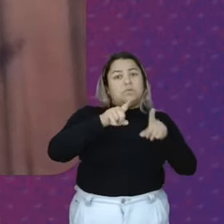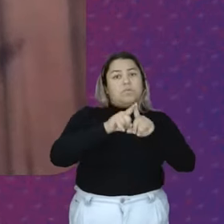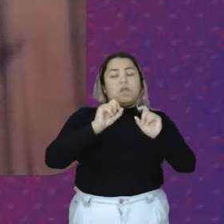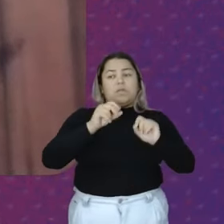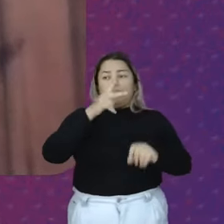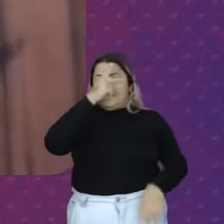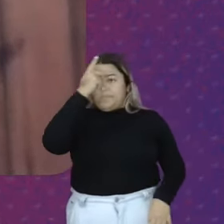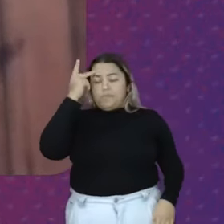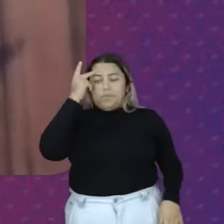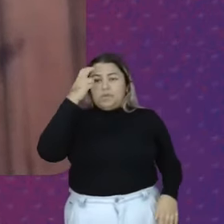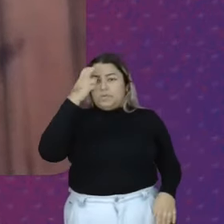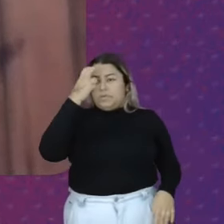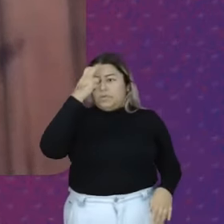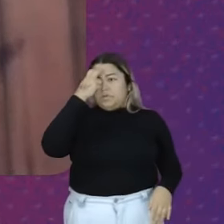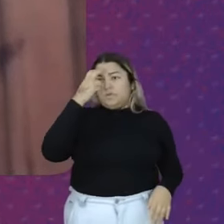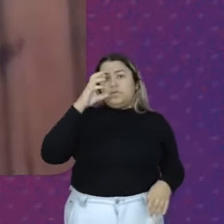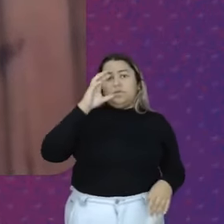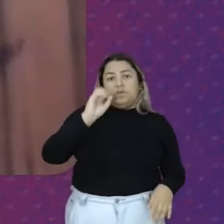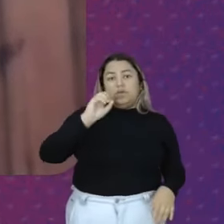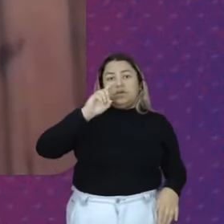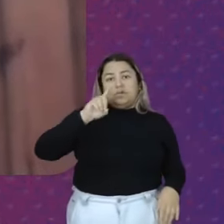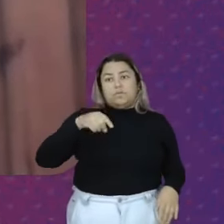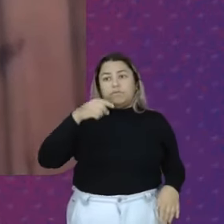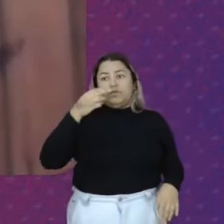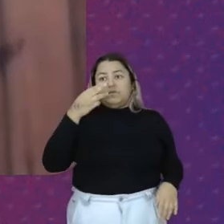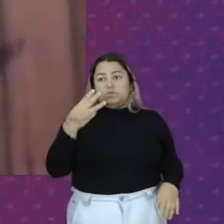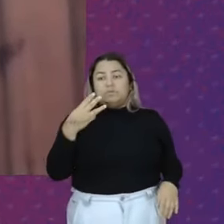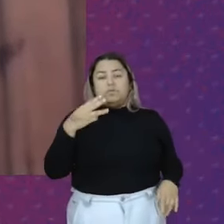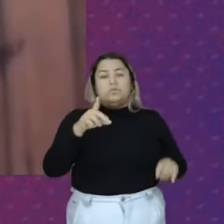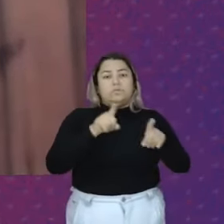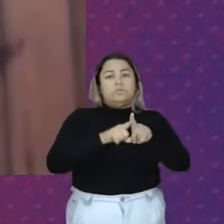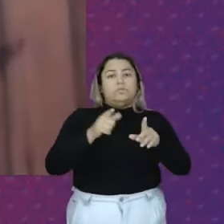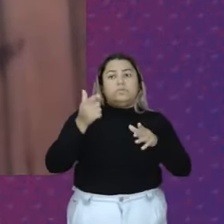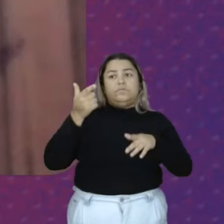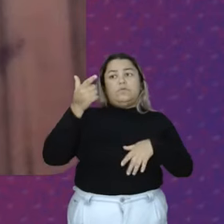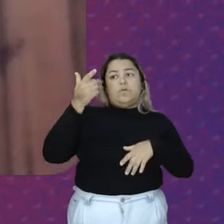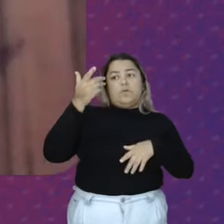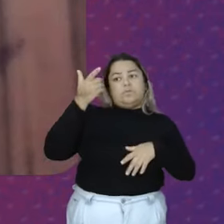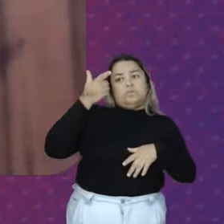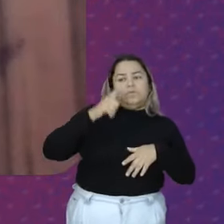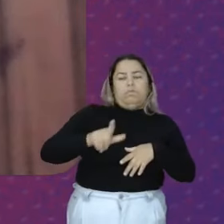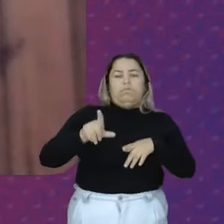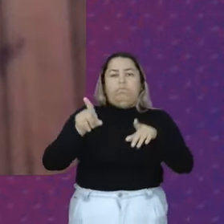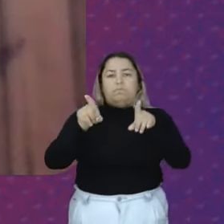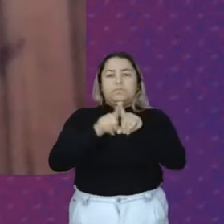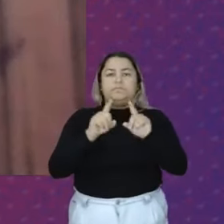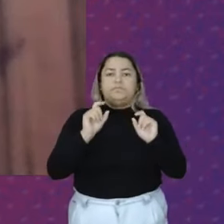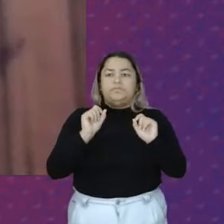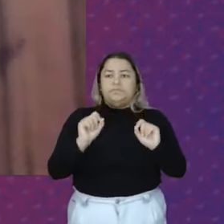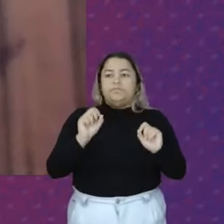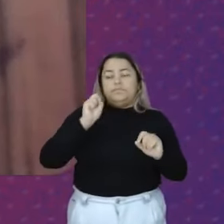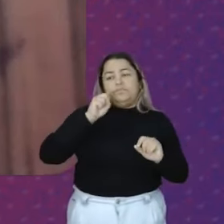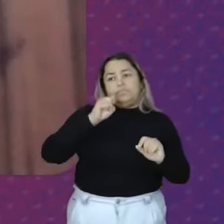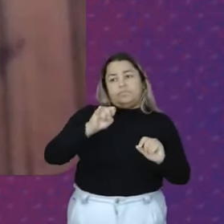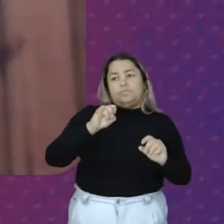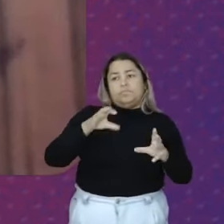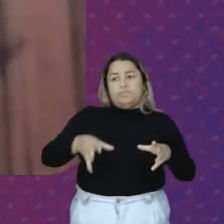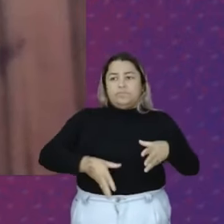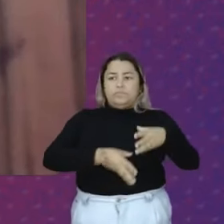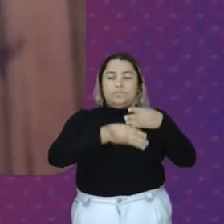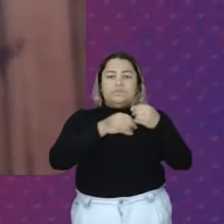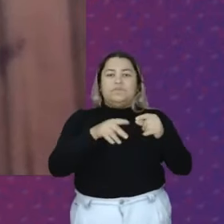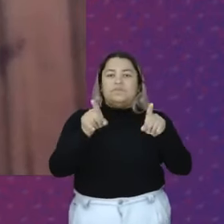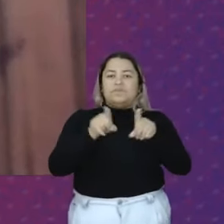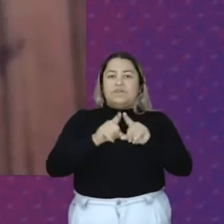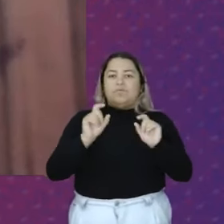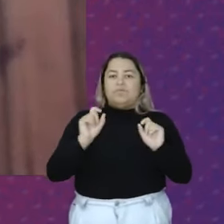deficiência intelectual somente 0,3 consegue chegar a nú superior né E se você juntar então ensino mío completo